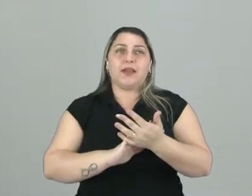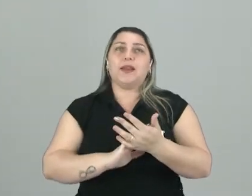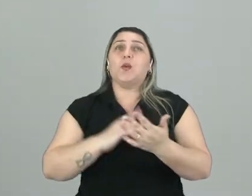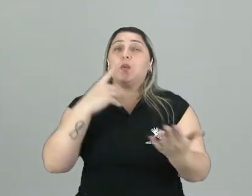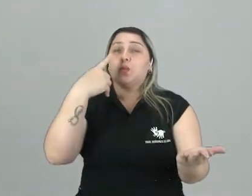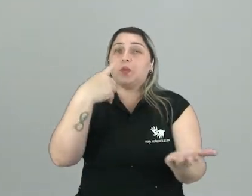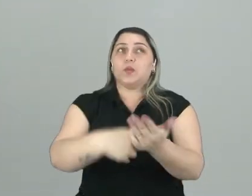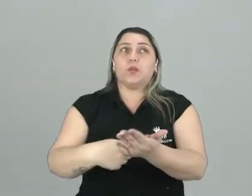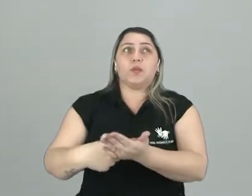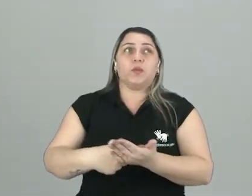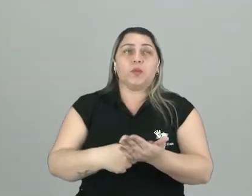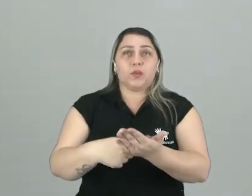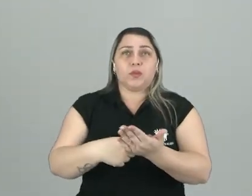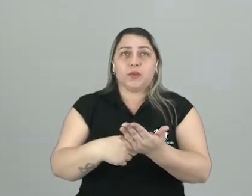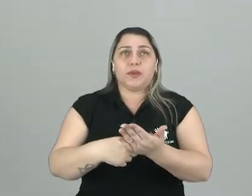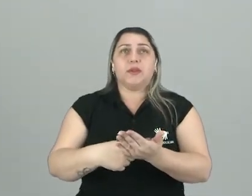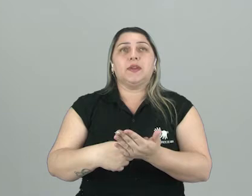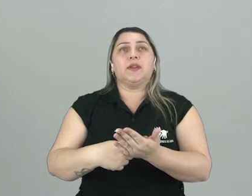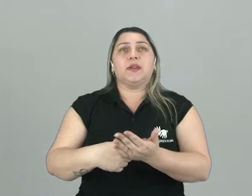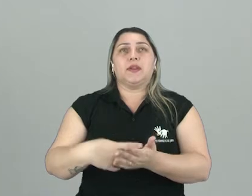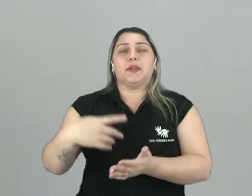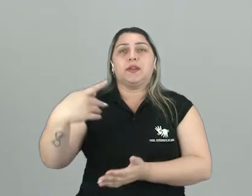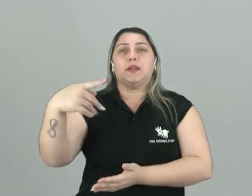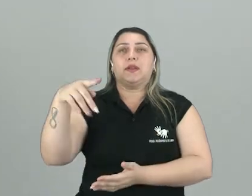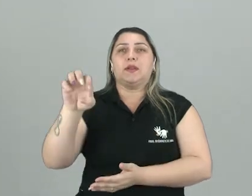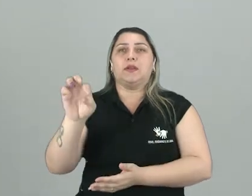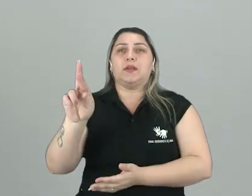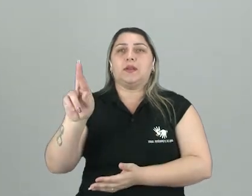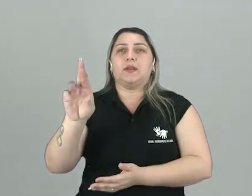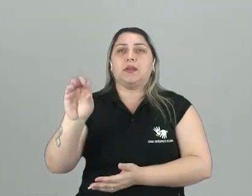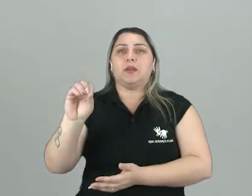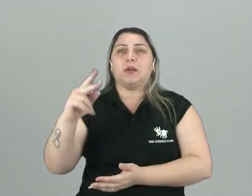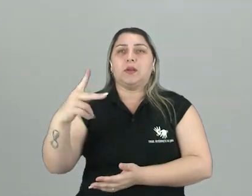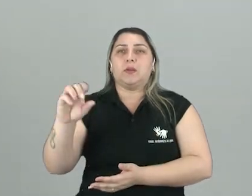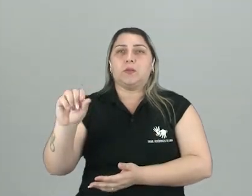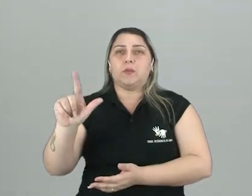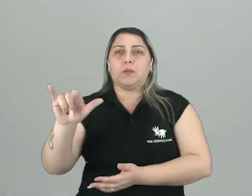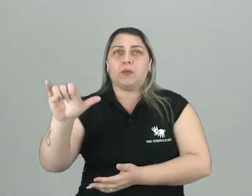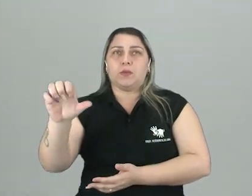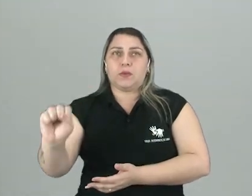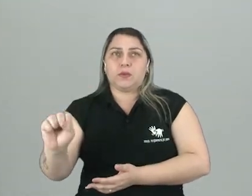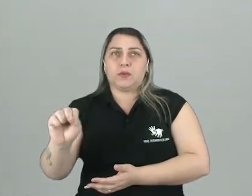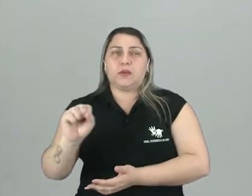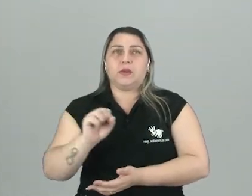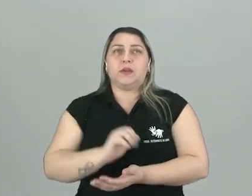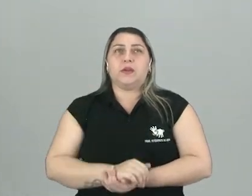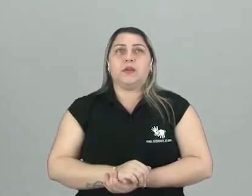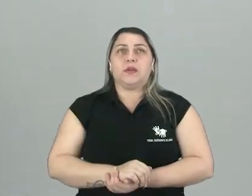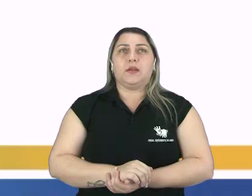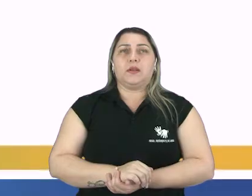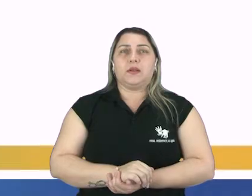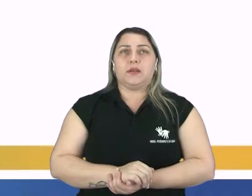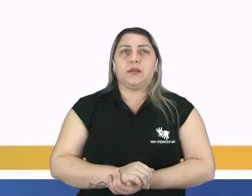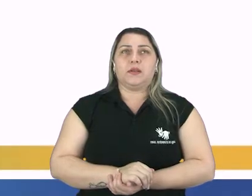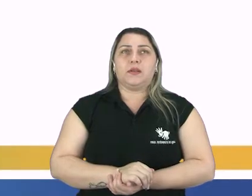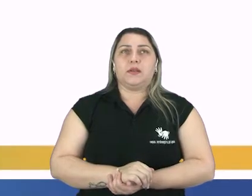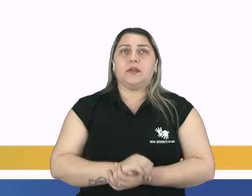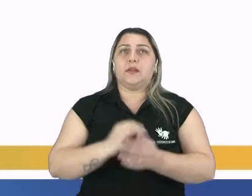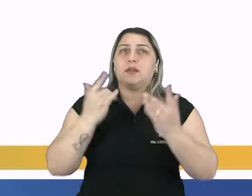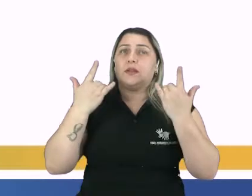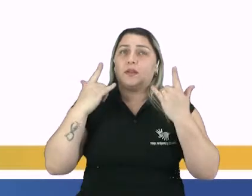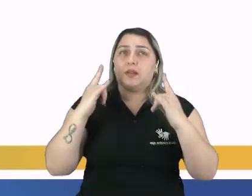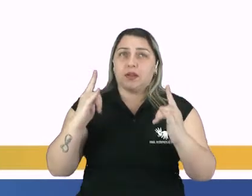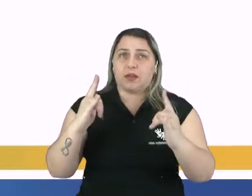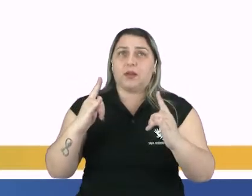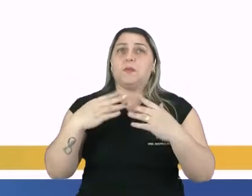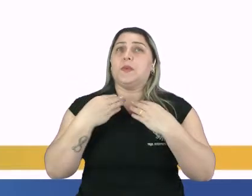a afirmação do Tratado de Petrópolis. Tem um errinho ali, tá tradado, mas é Tratado de